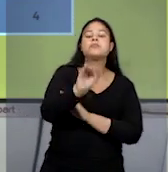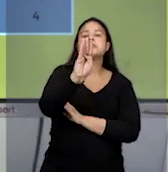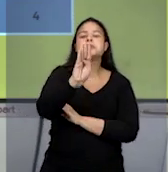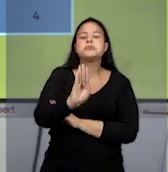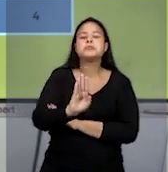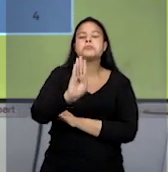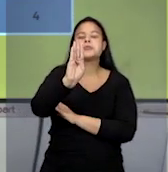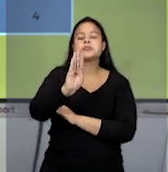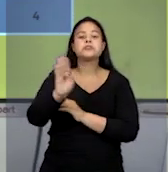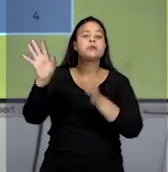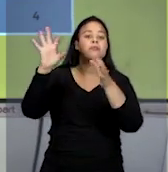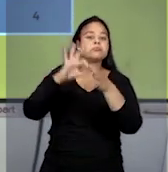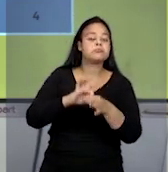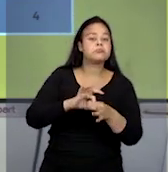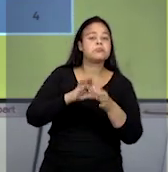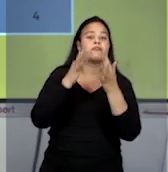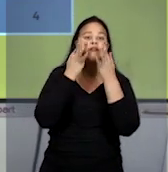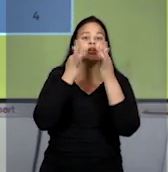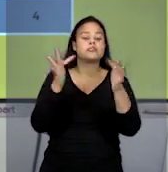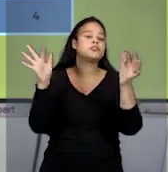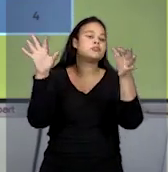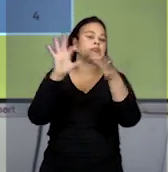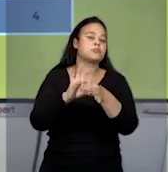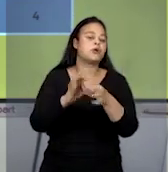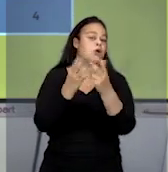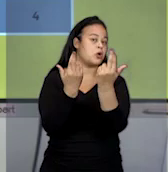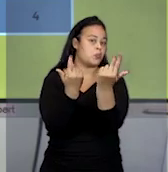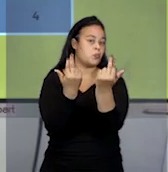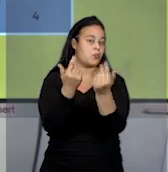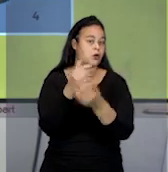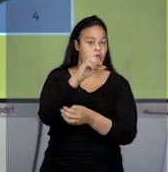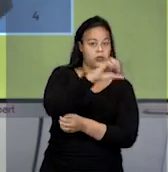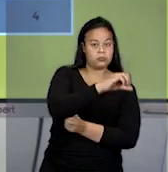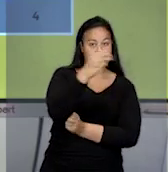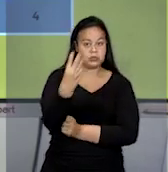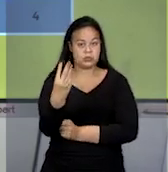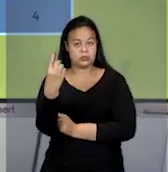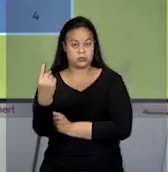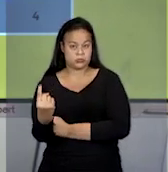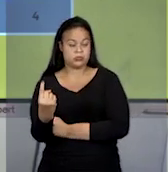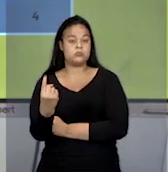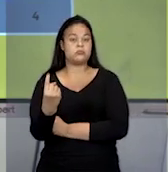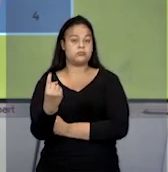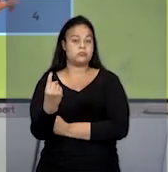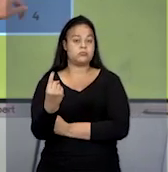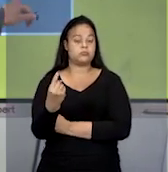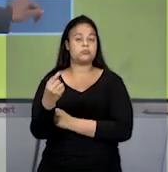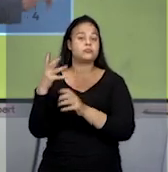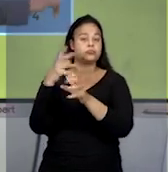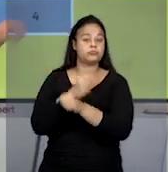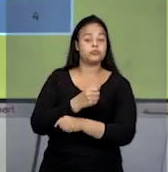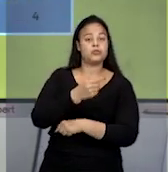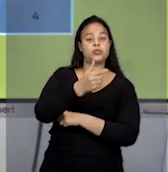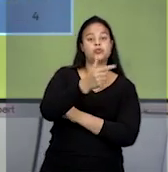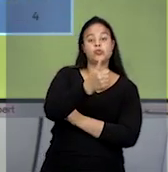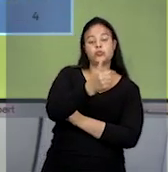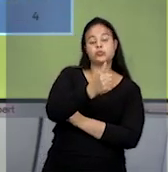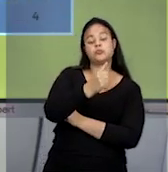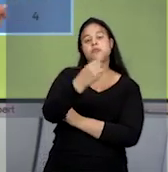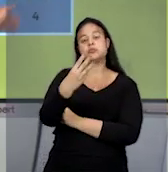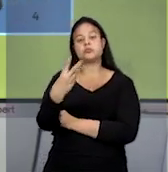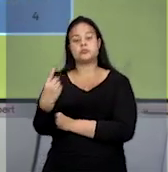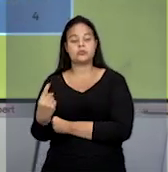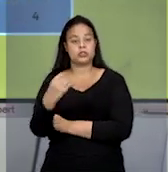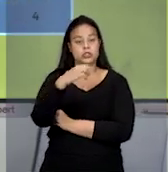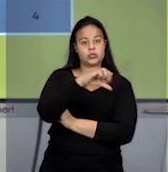determinar o mesmo fenótipo, que aqui em vez de ser 9 para 3 para 1, fica 12 para 3 para 1 e